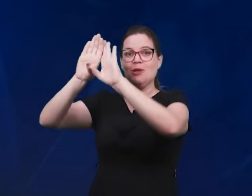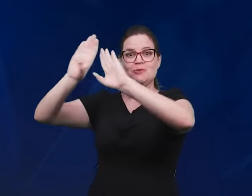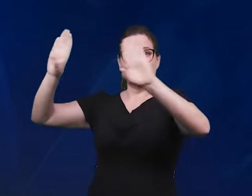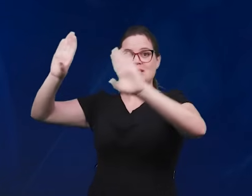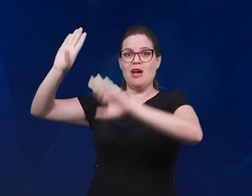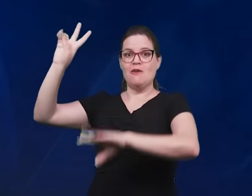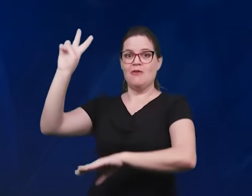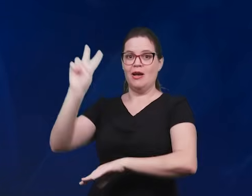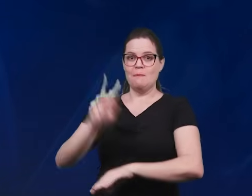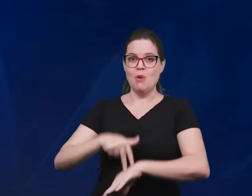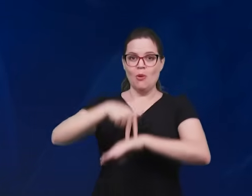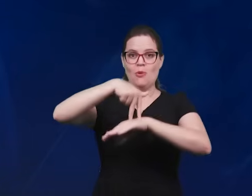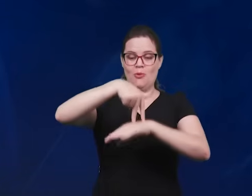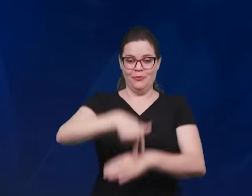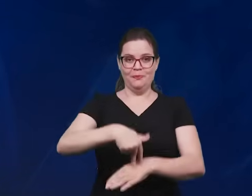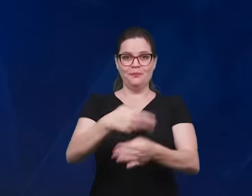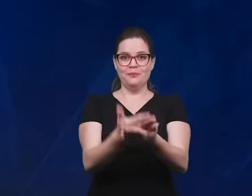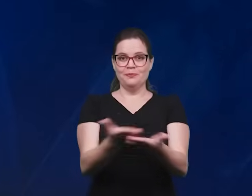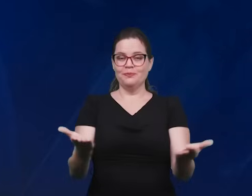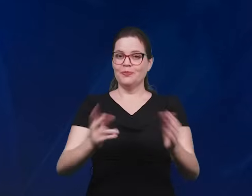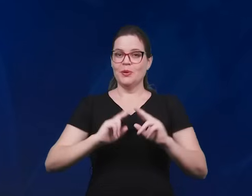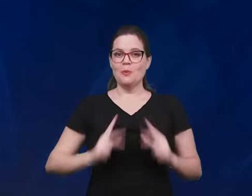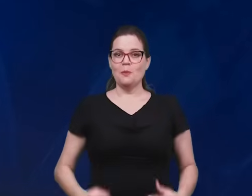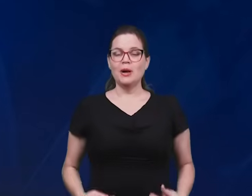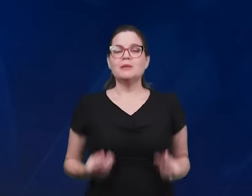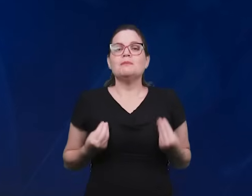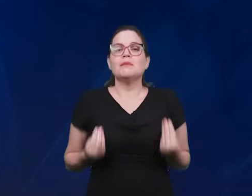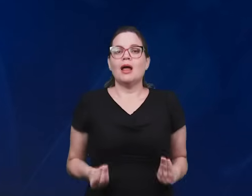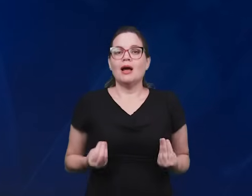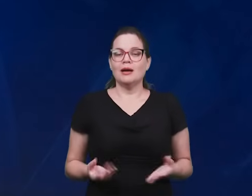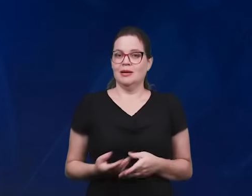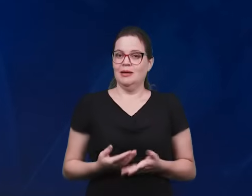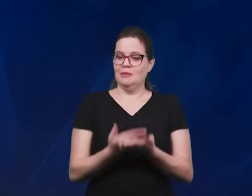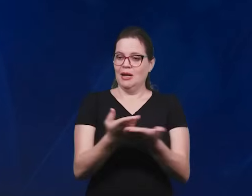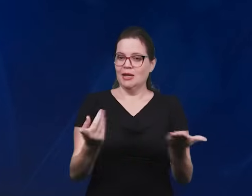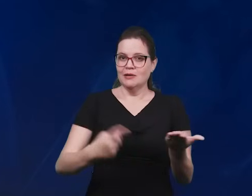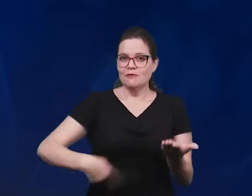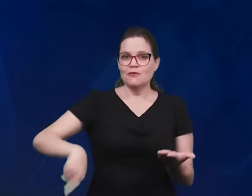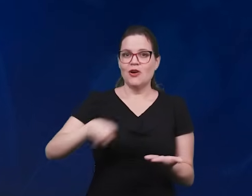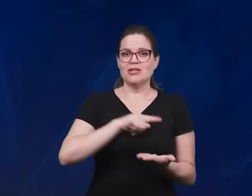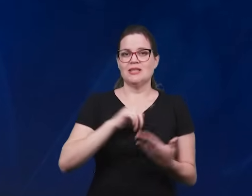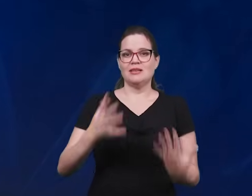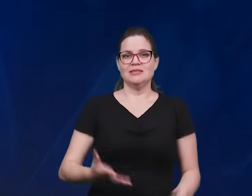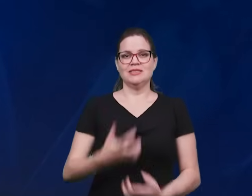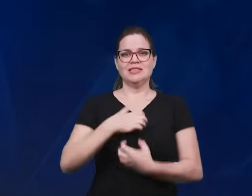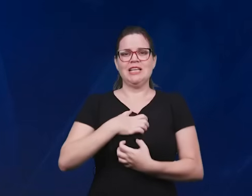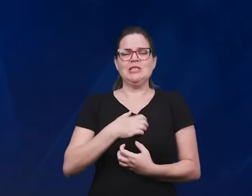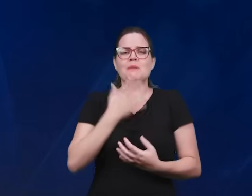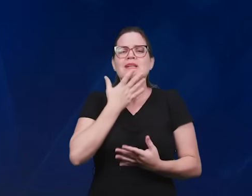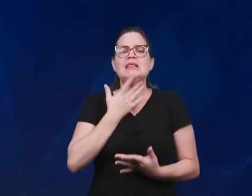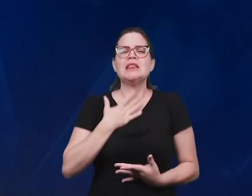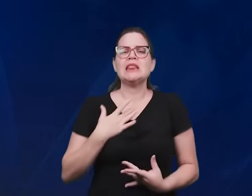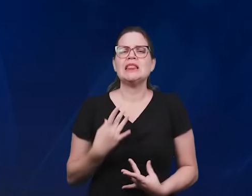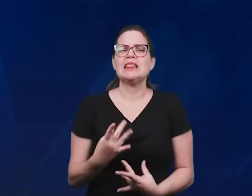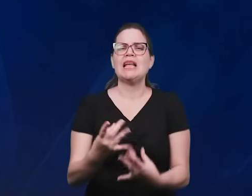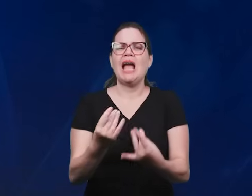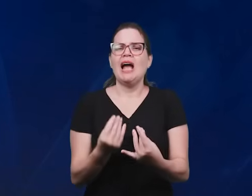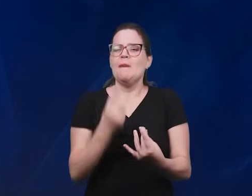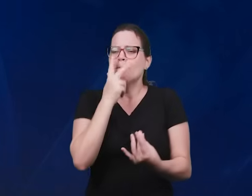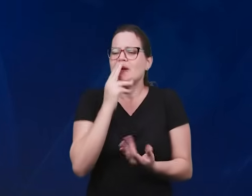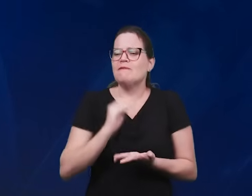nos trazer o alimento da palavra de Deus para saciar a fome da nossa alma. Que